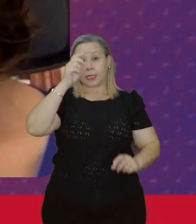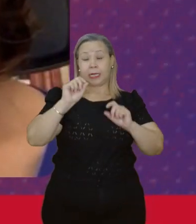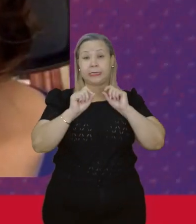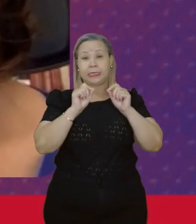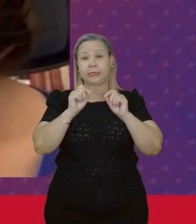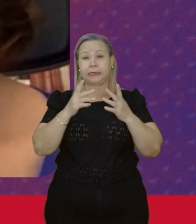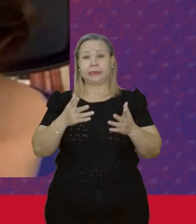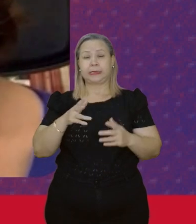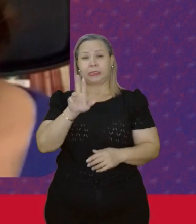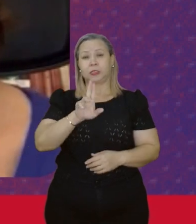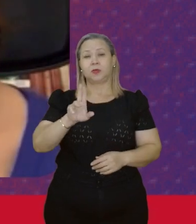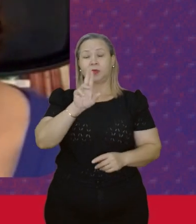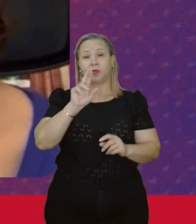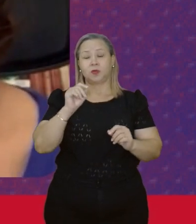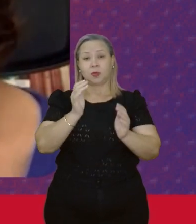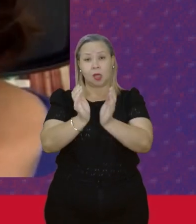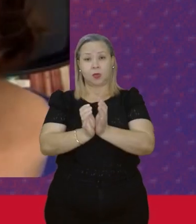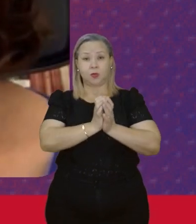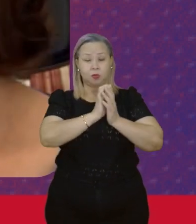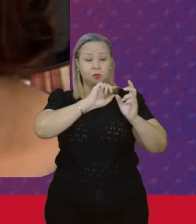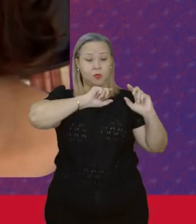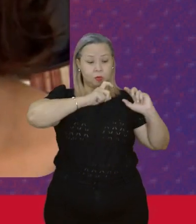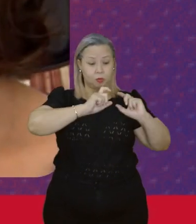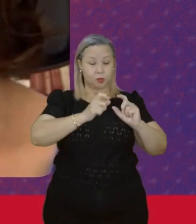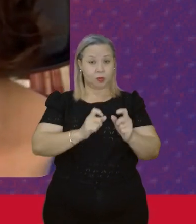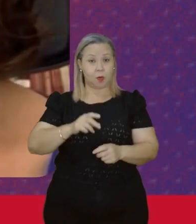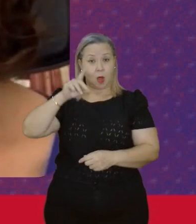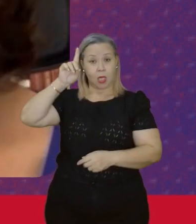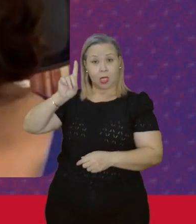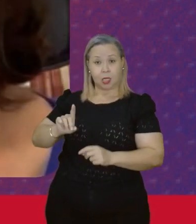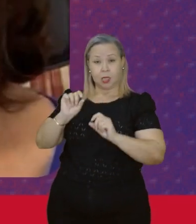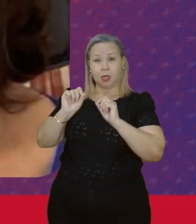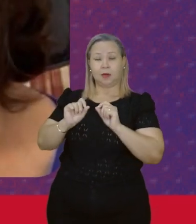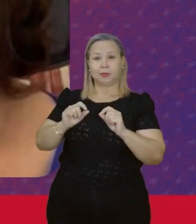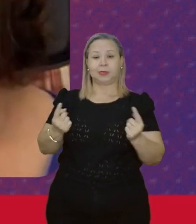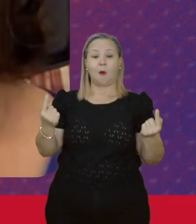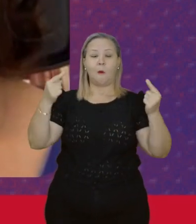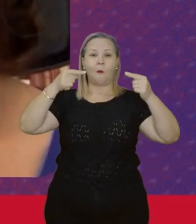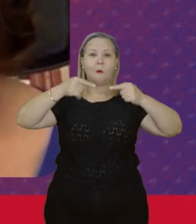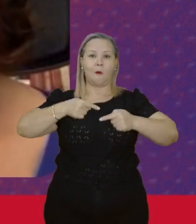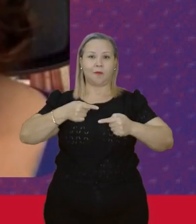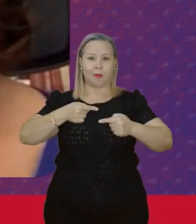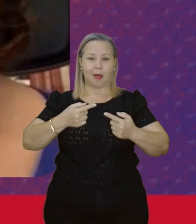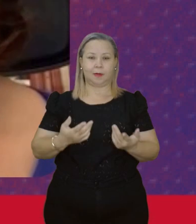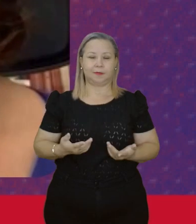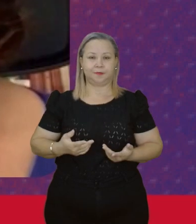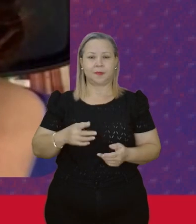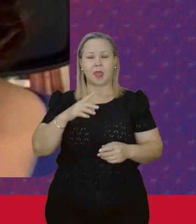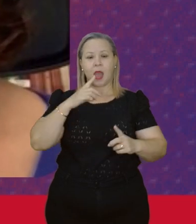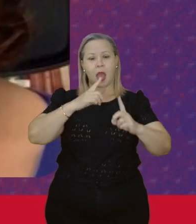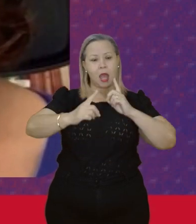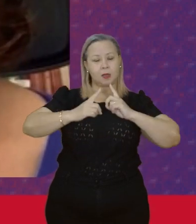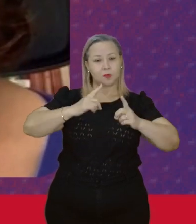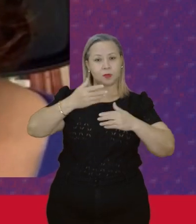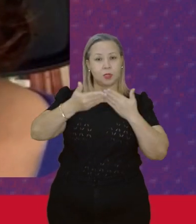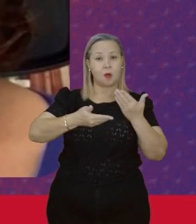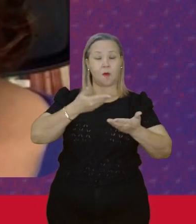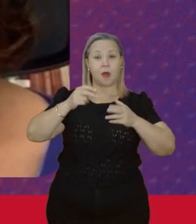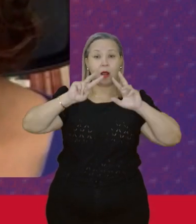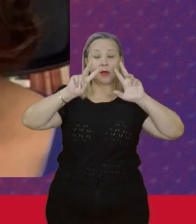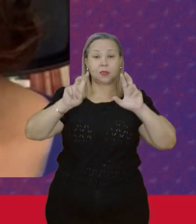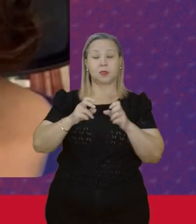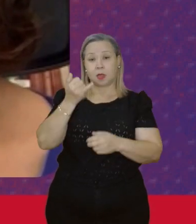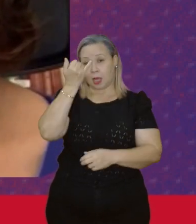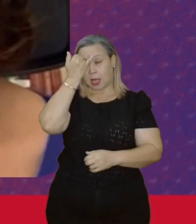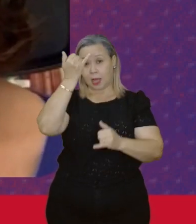usada por grupos conservadores da extrema-direita que são contrários à discussão relacionada às ideias